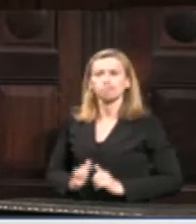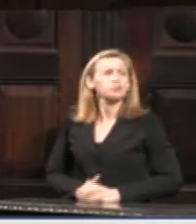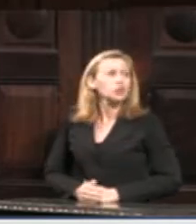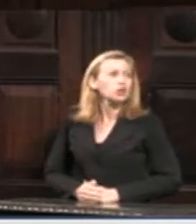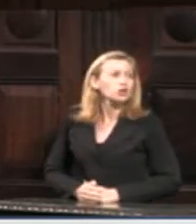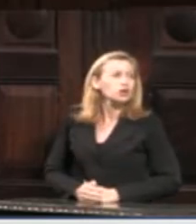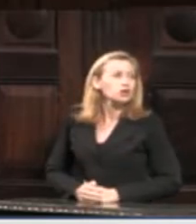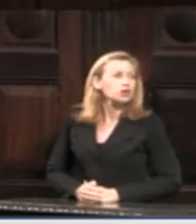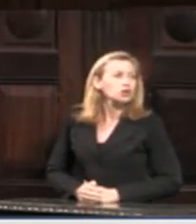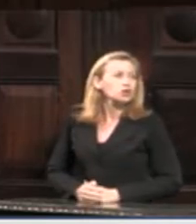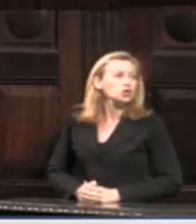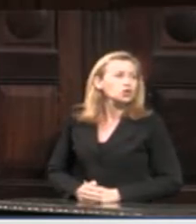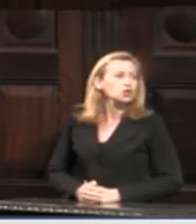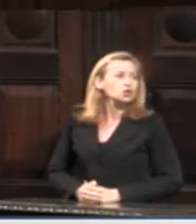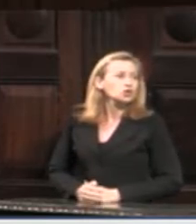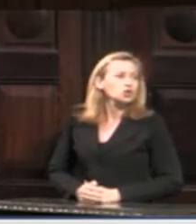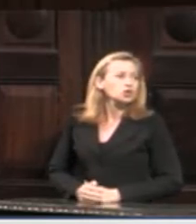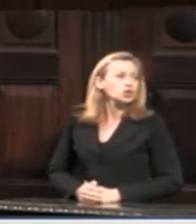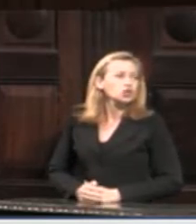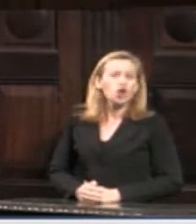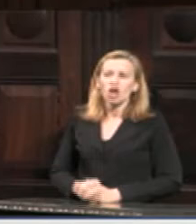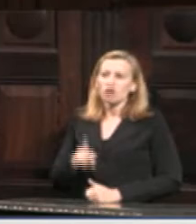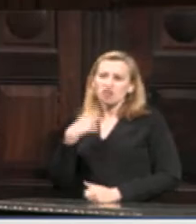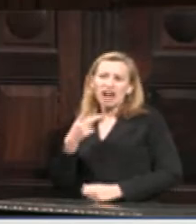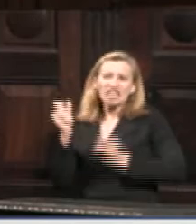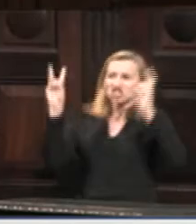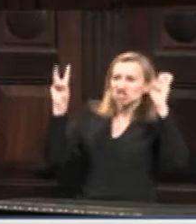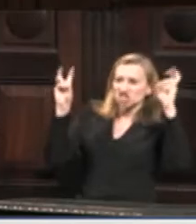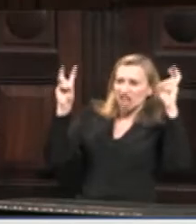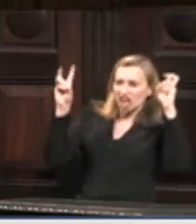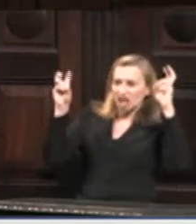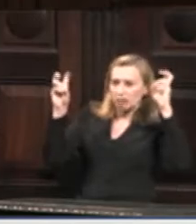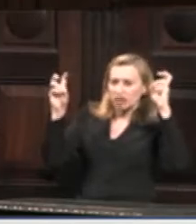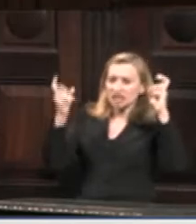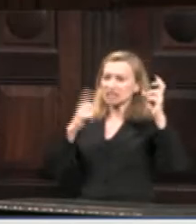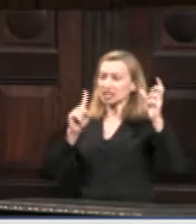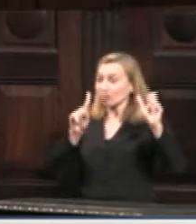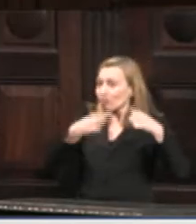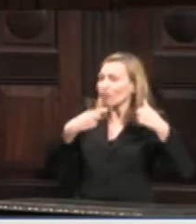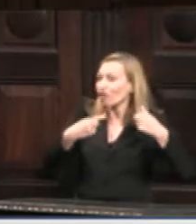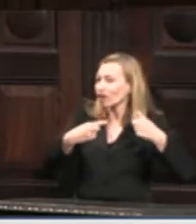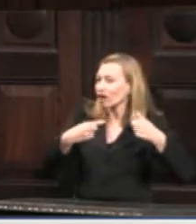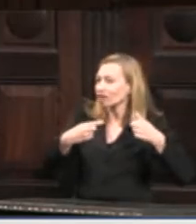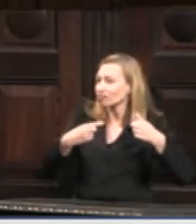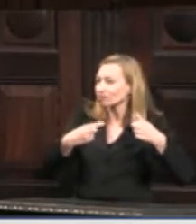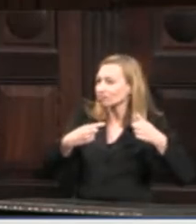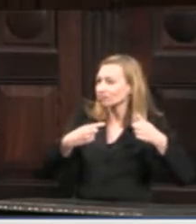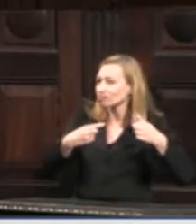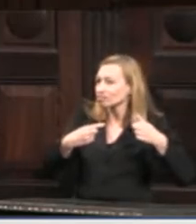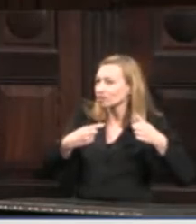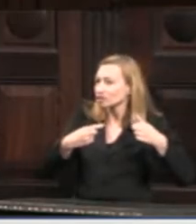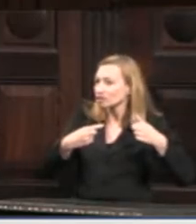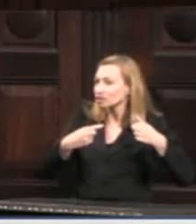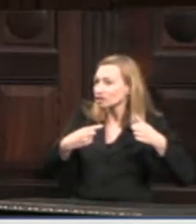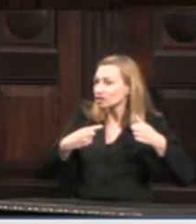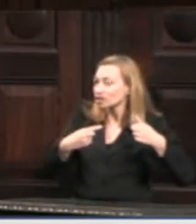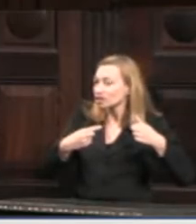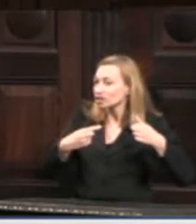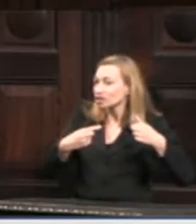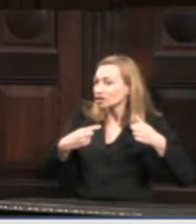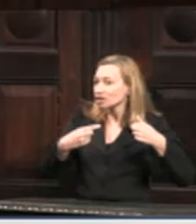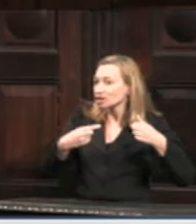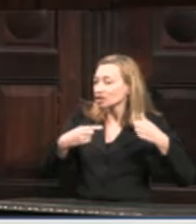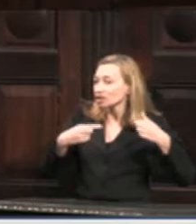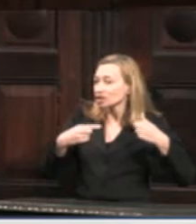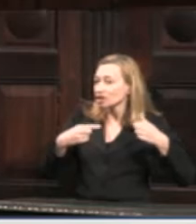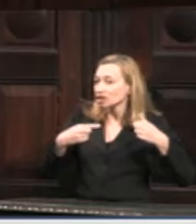Não iria aqui colocar esses temas se não fosse provocado legitimamente e de forma democrática